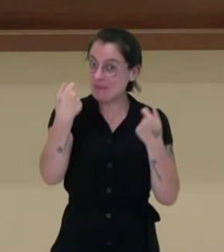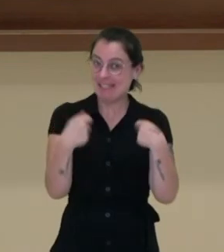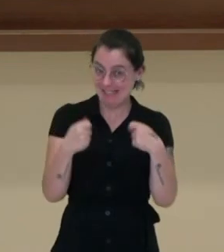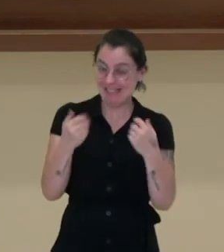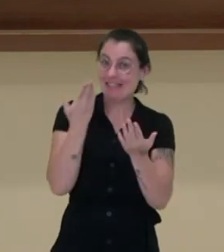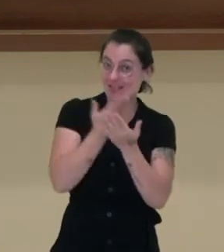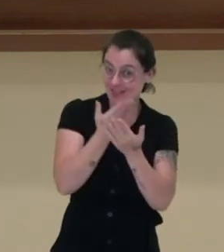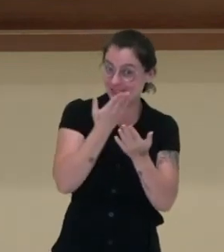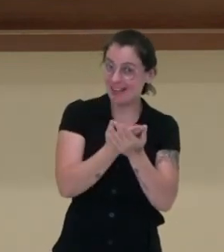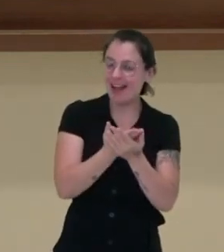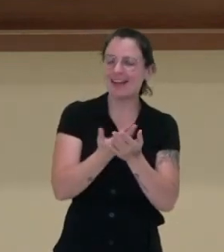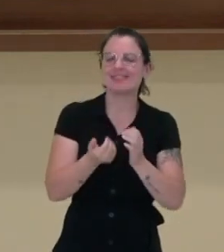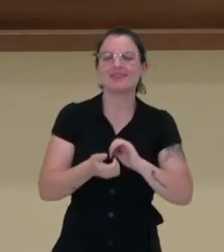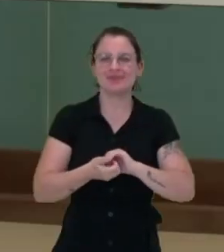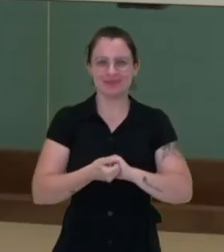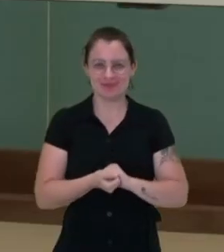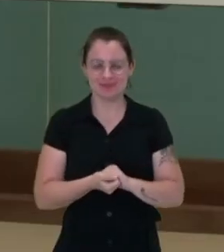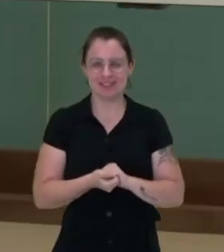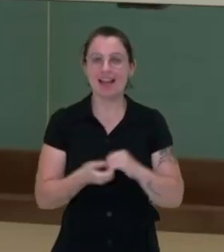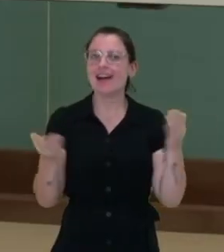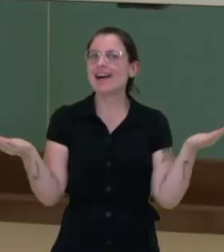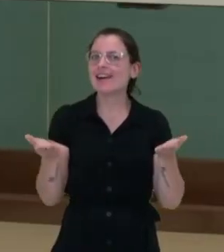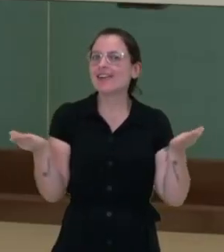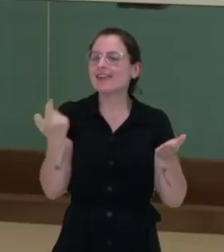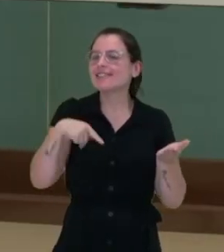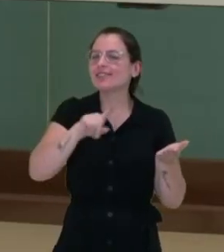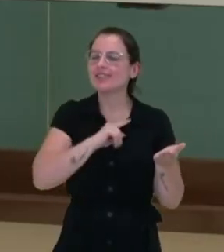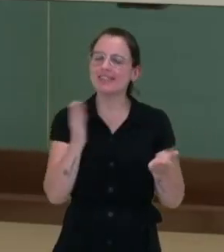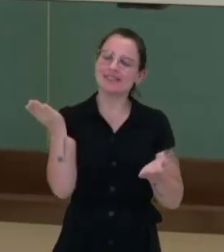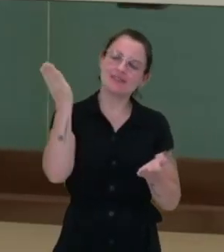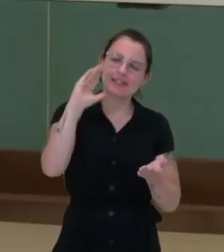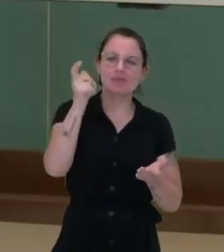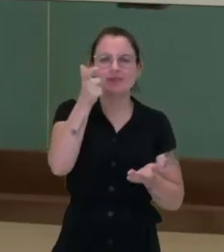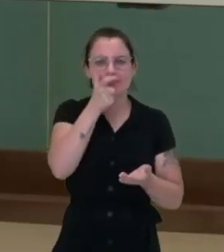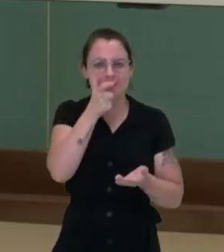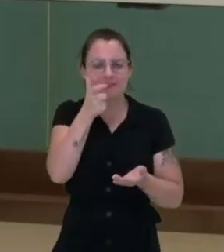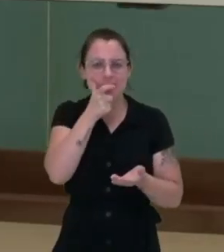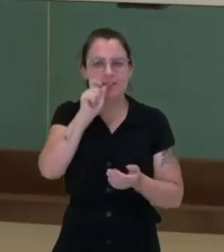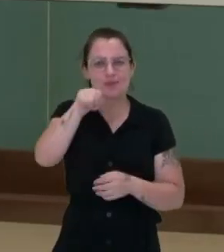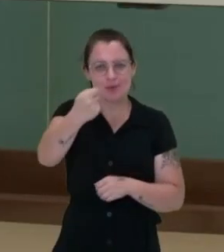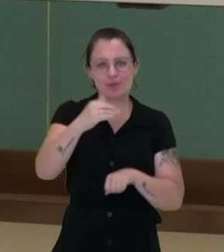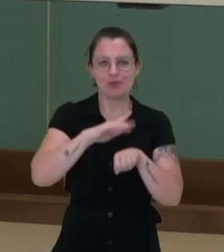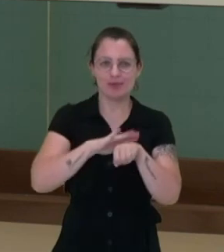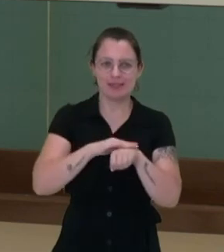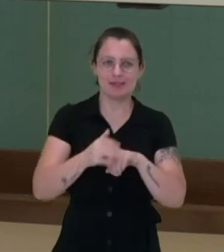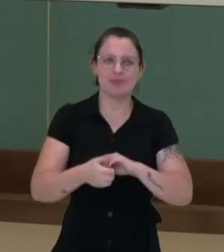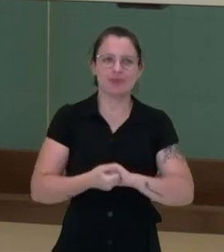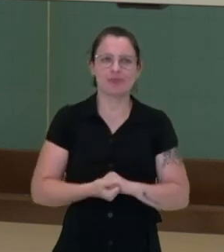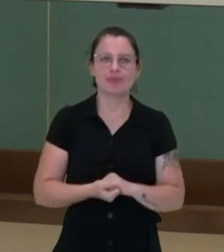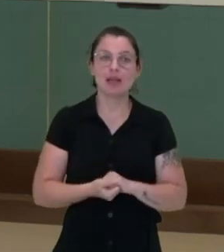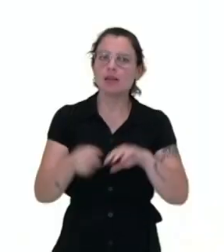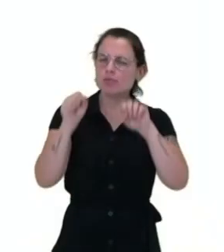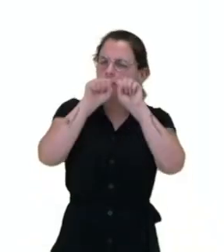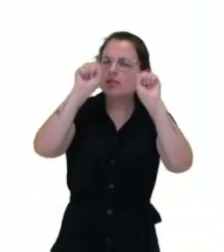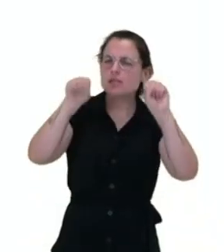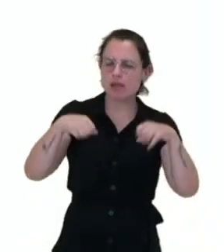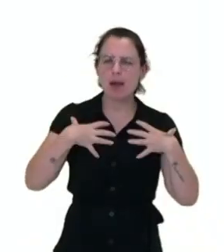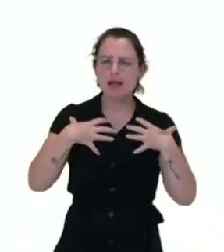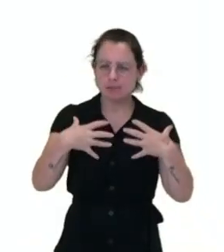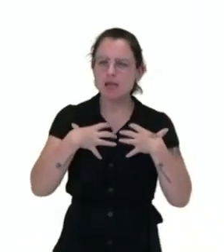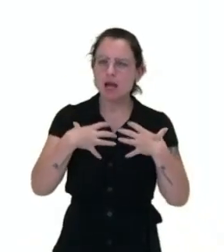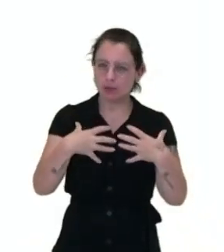você consultar? Então vamos continuar e ver um pouquinho mais sobre essas doenças. Então o sistema